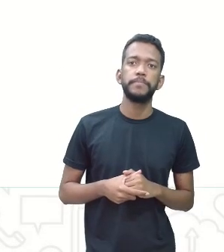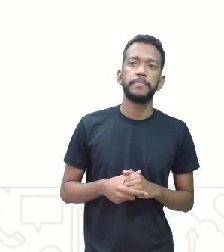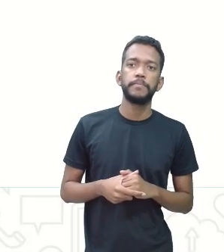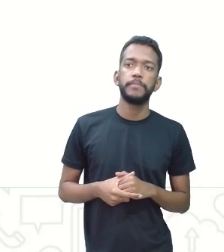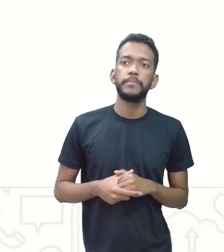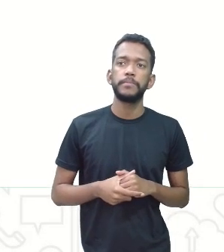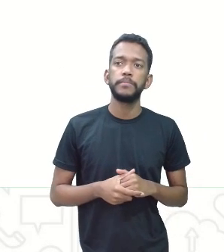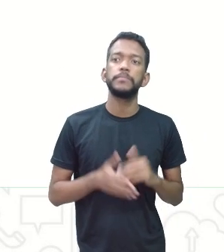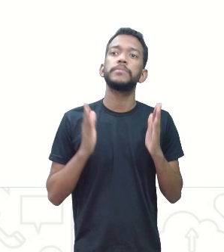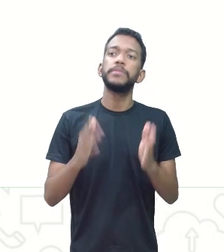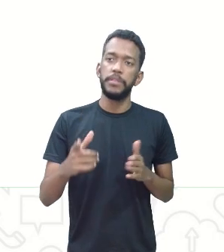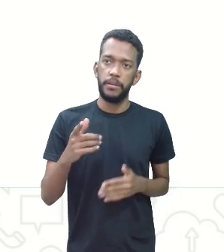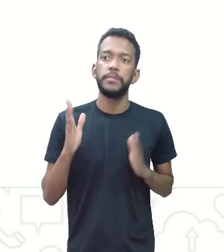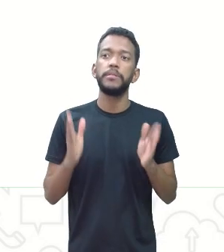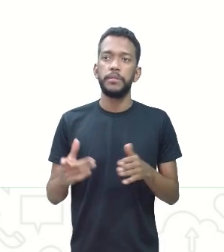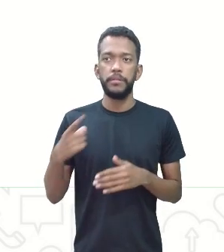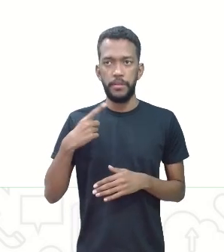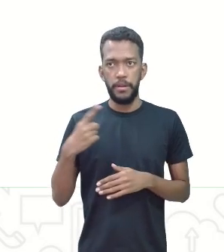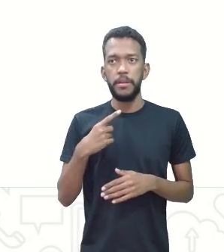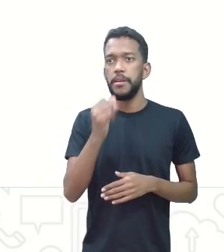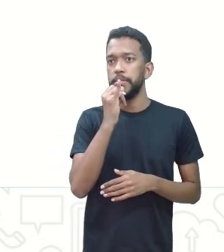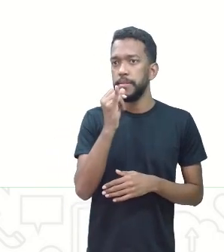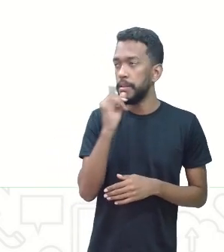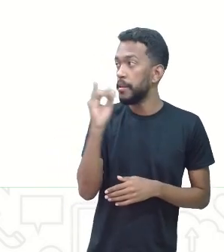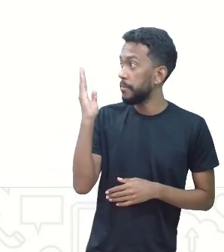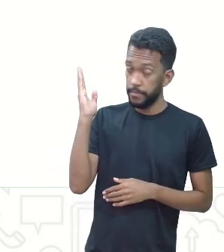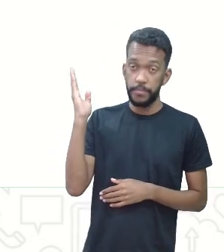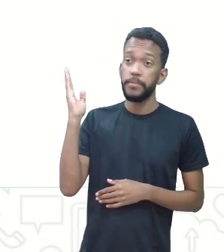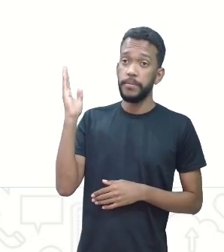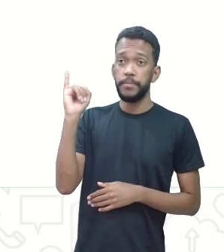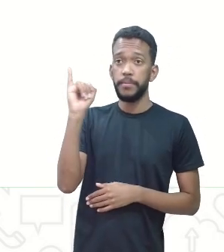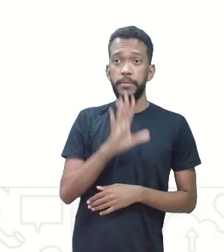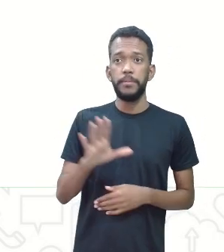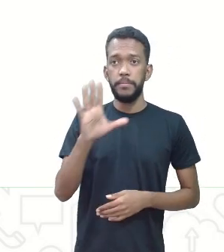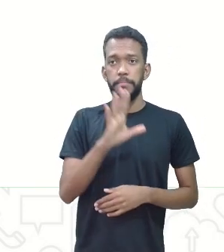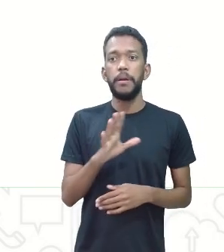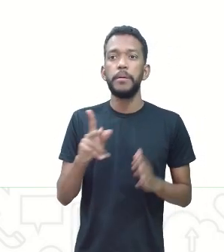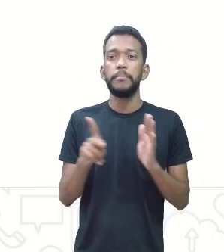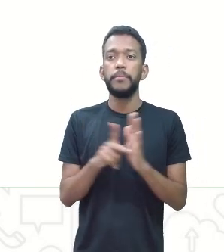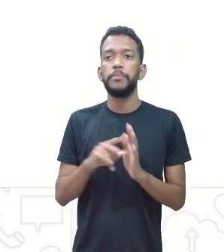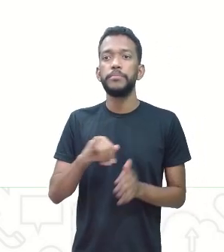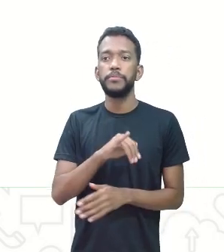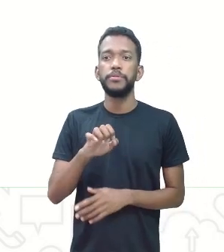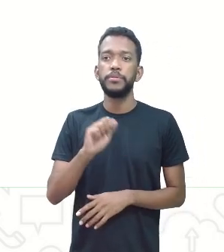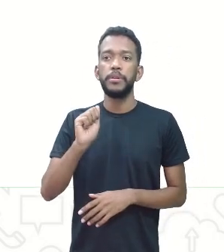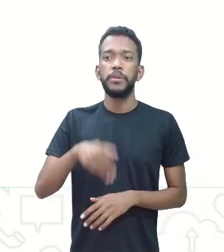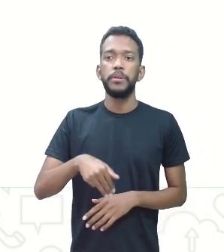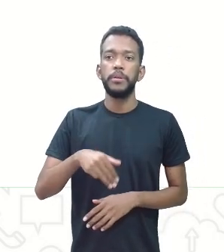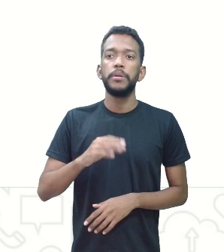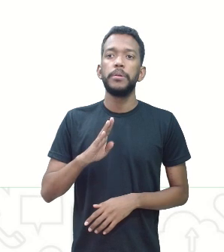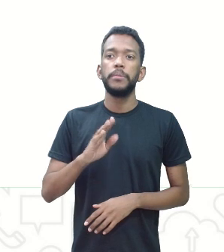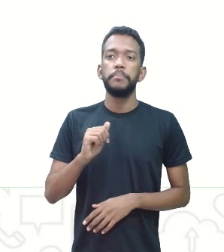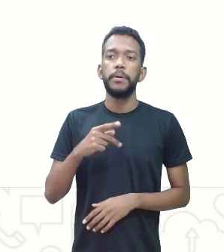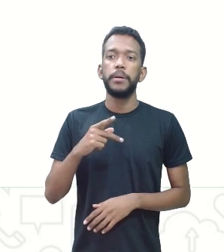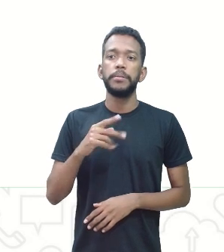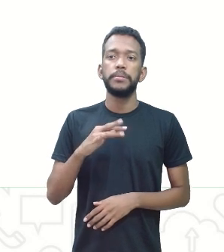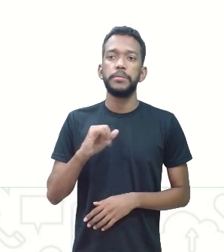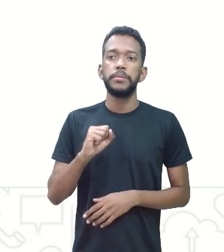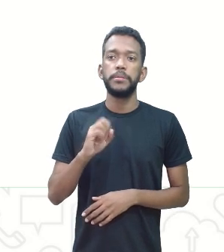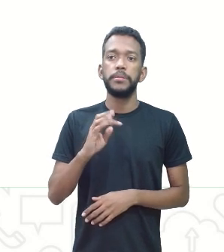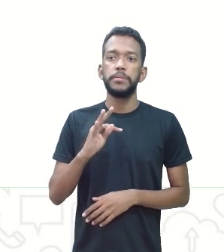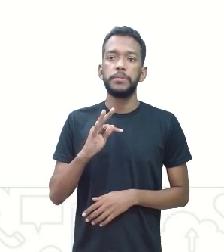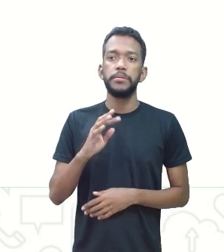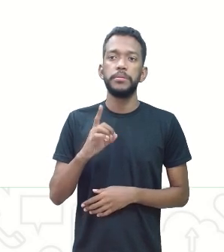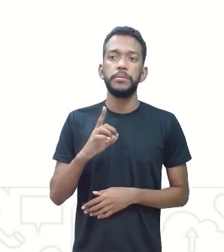temos um exemplo, né, por meio de uma imagem também do Jean-Baptiste Debré, engenho manual que faz caldo de cana,